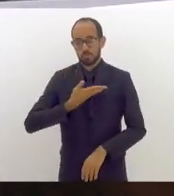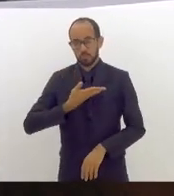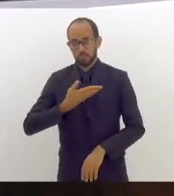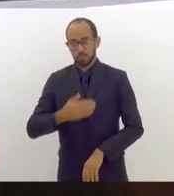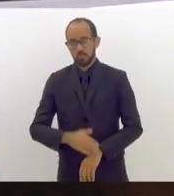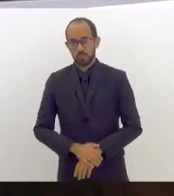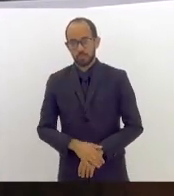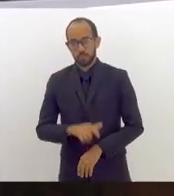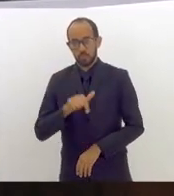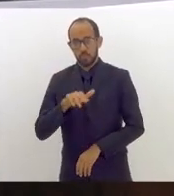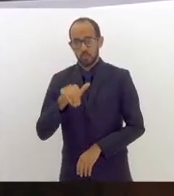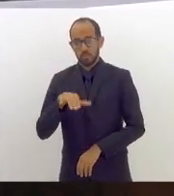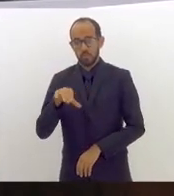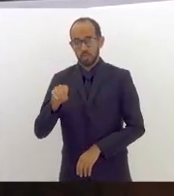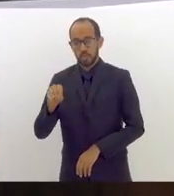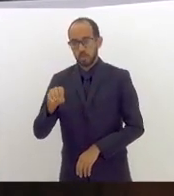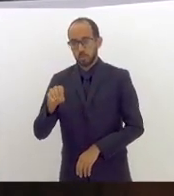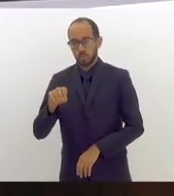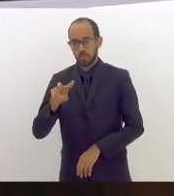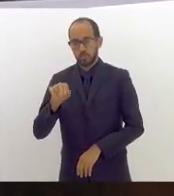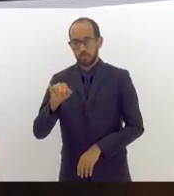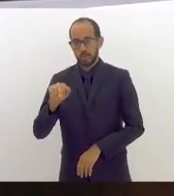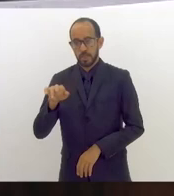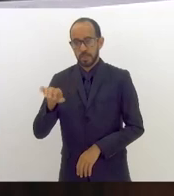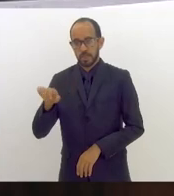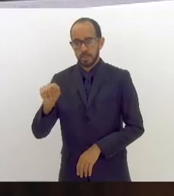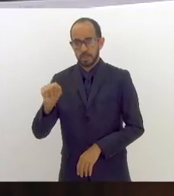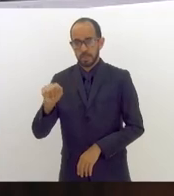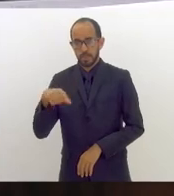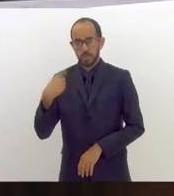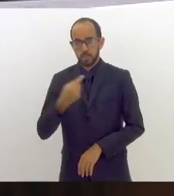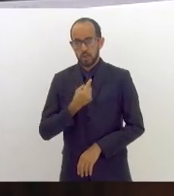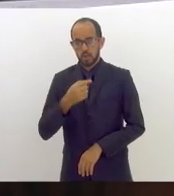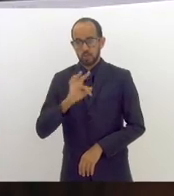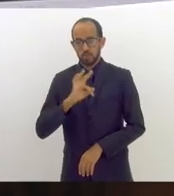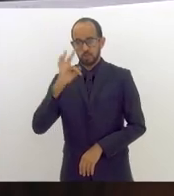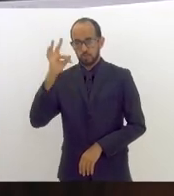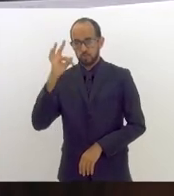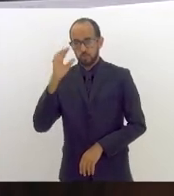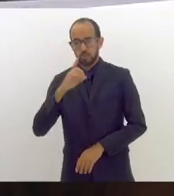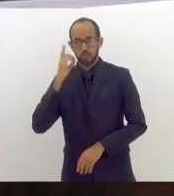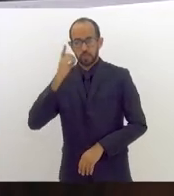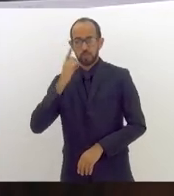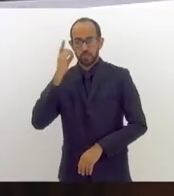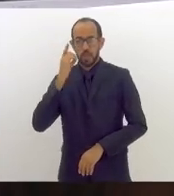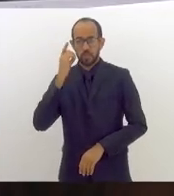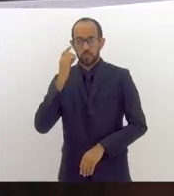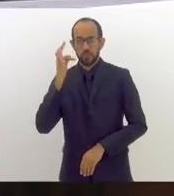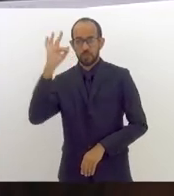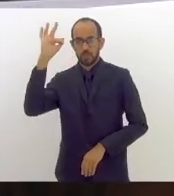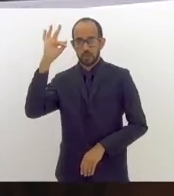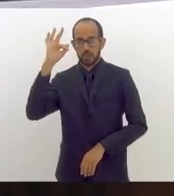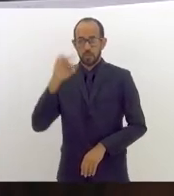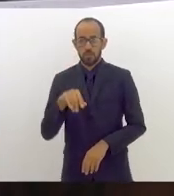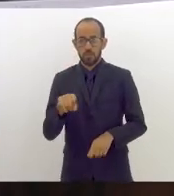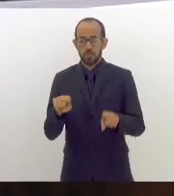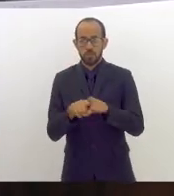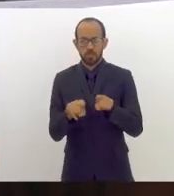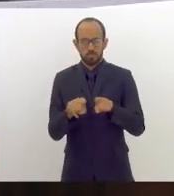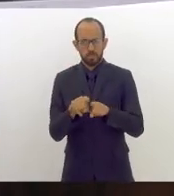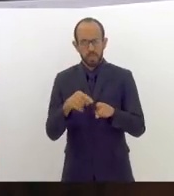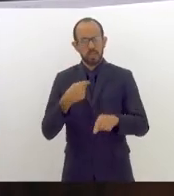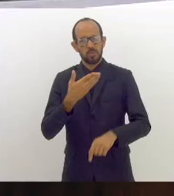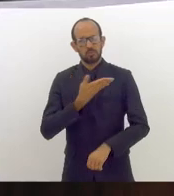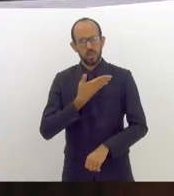Luciano Vieira nosso futuro deputado federal ao qual